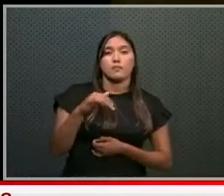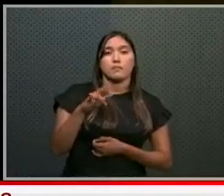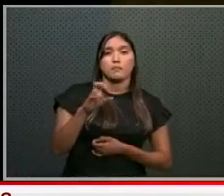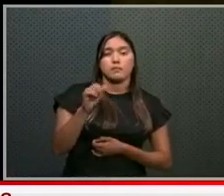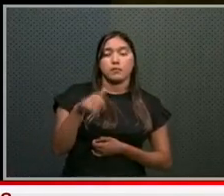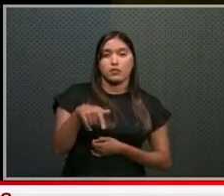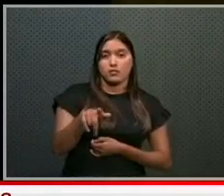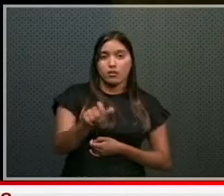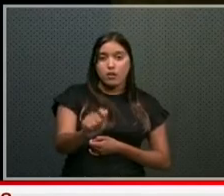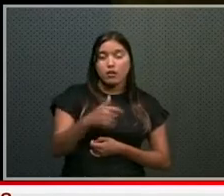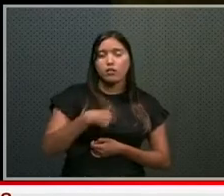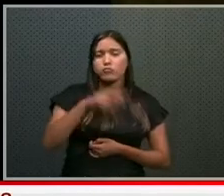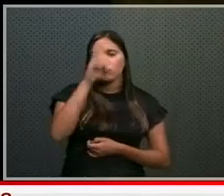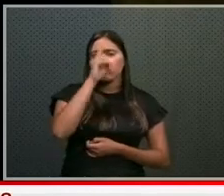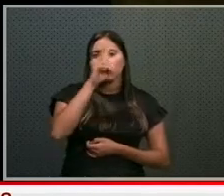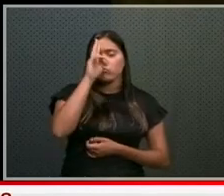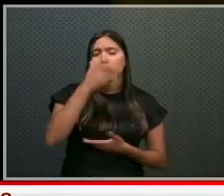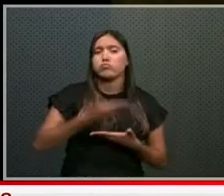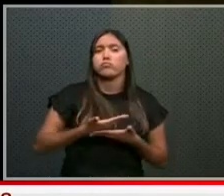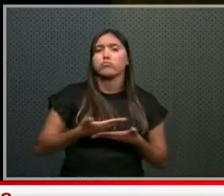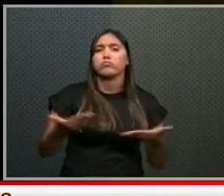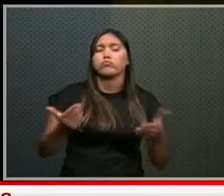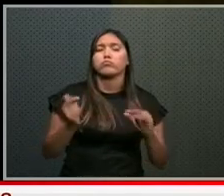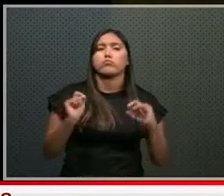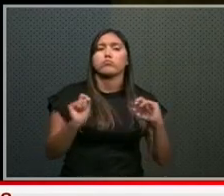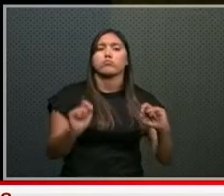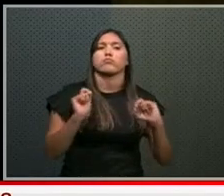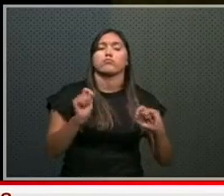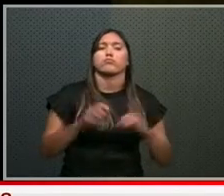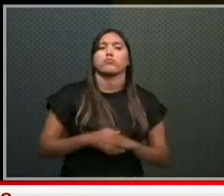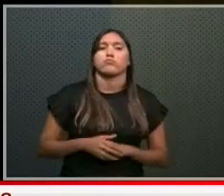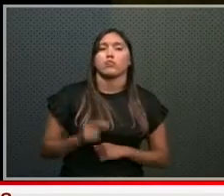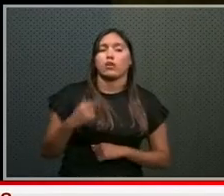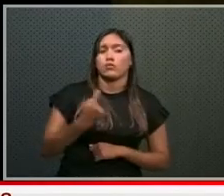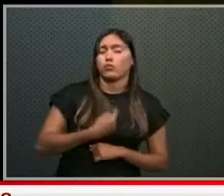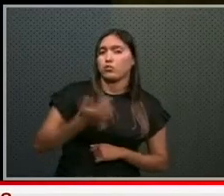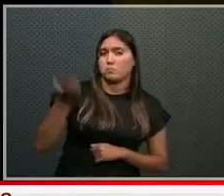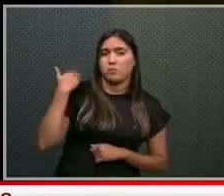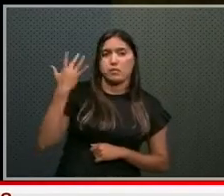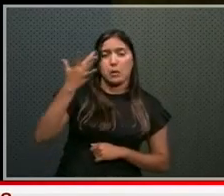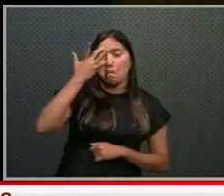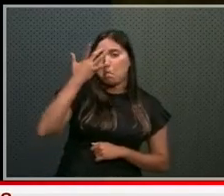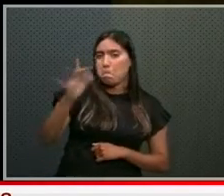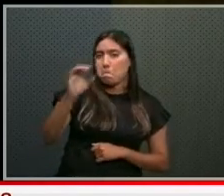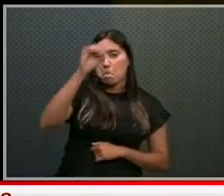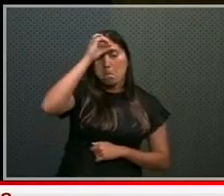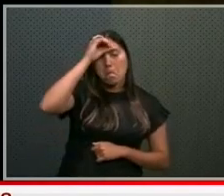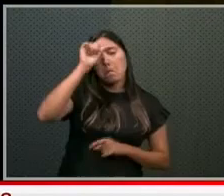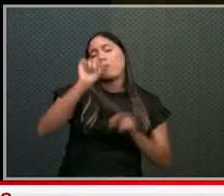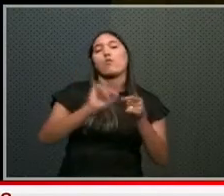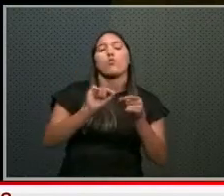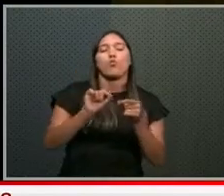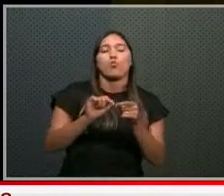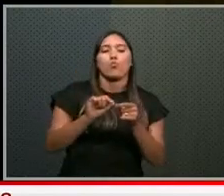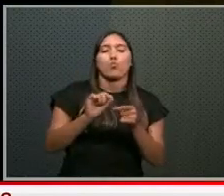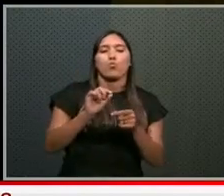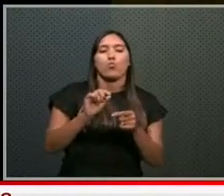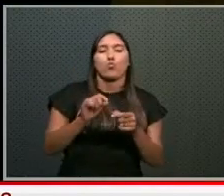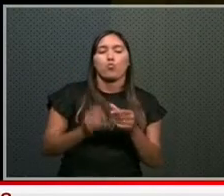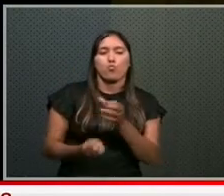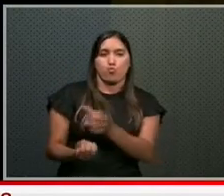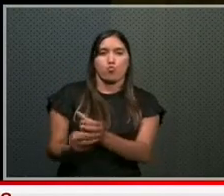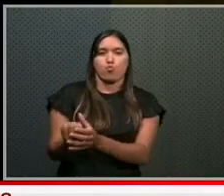e lembro que quando nós não sabíamos fazer o manejo do Açaí